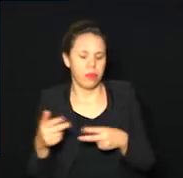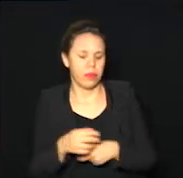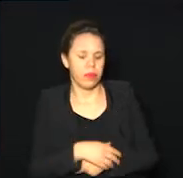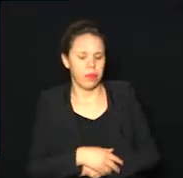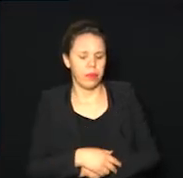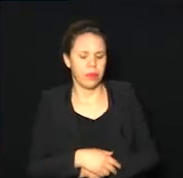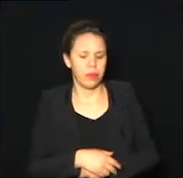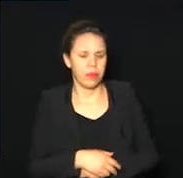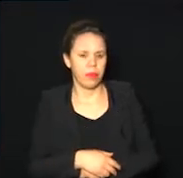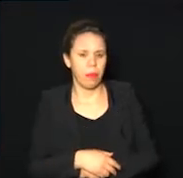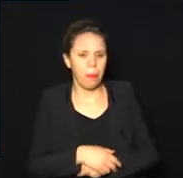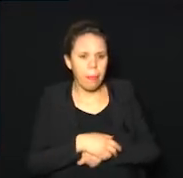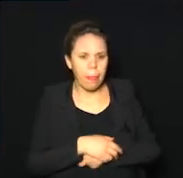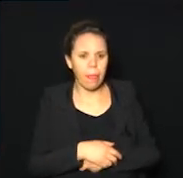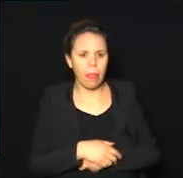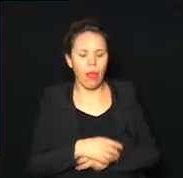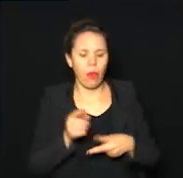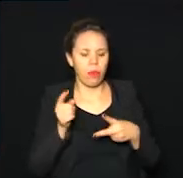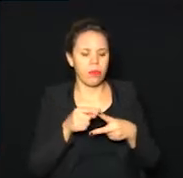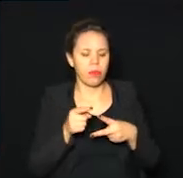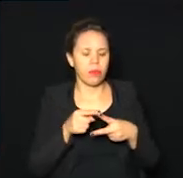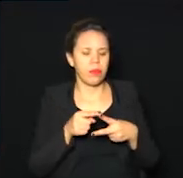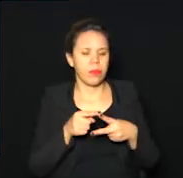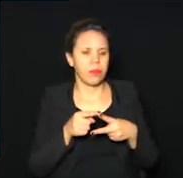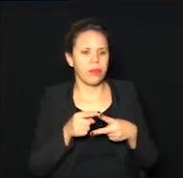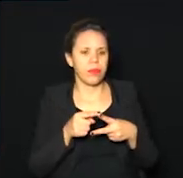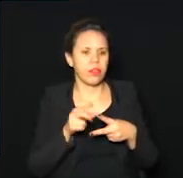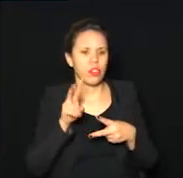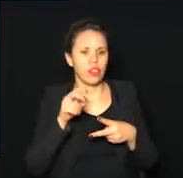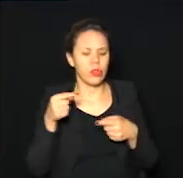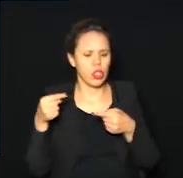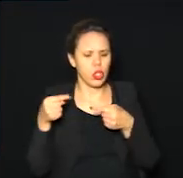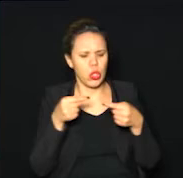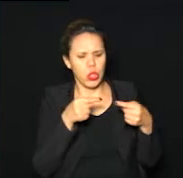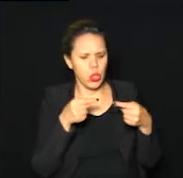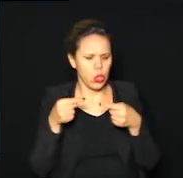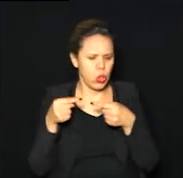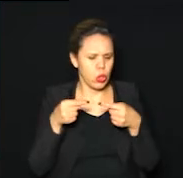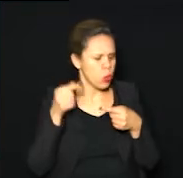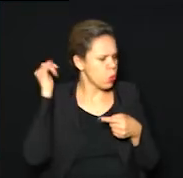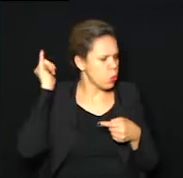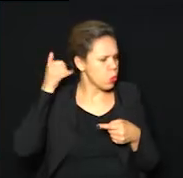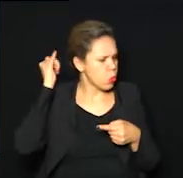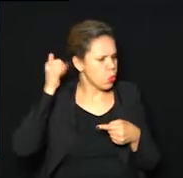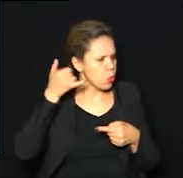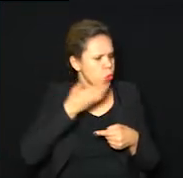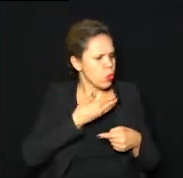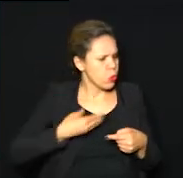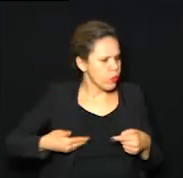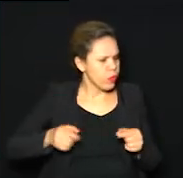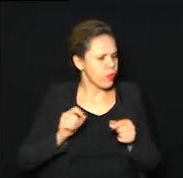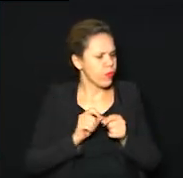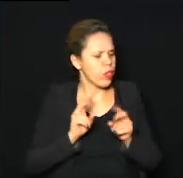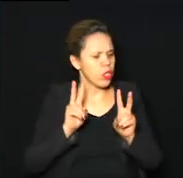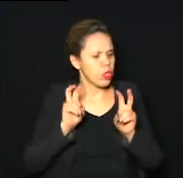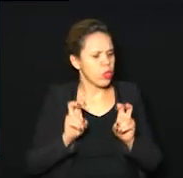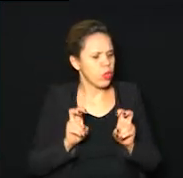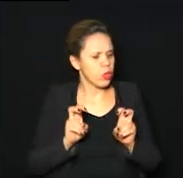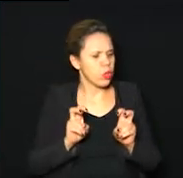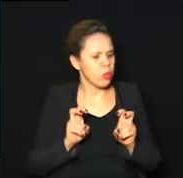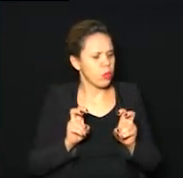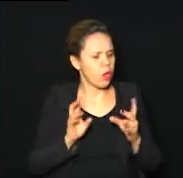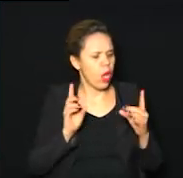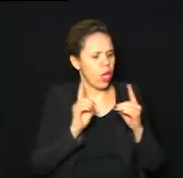né? Uma delas, a questão da disputa de narrativa que esse governo faz referente ao serviço